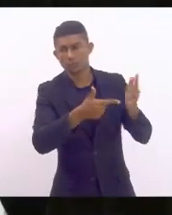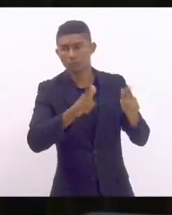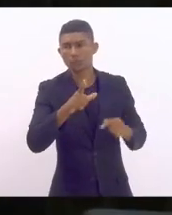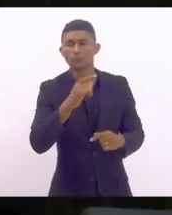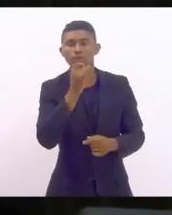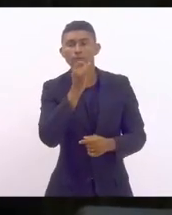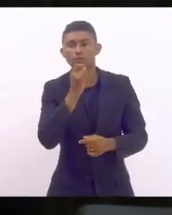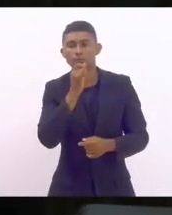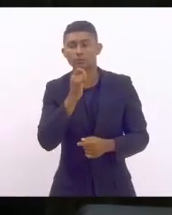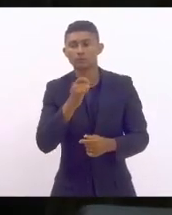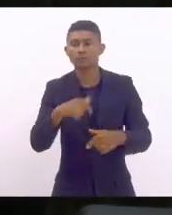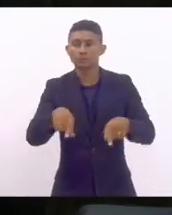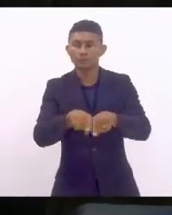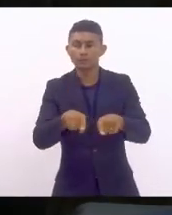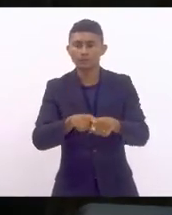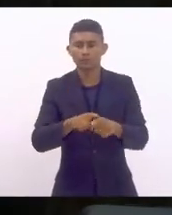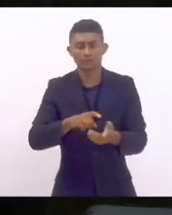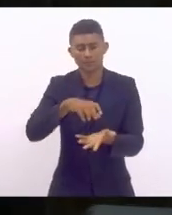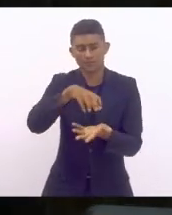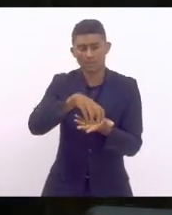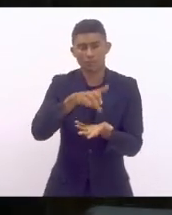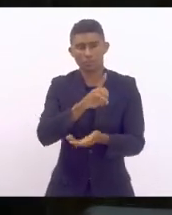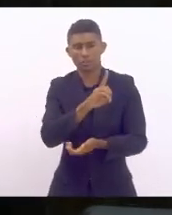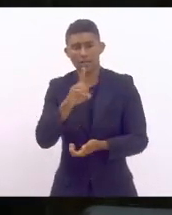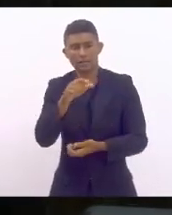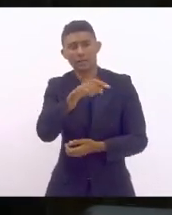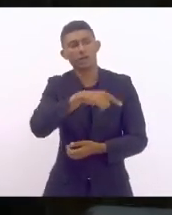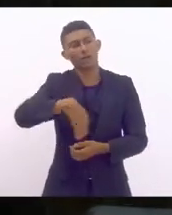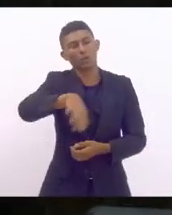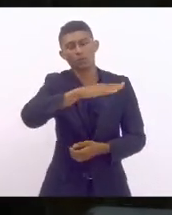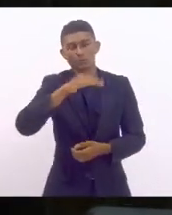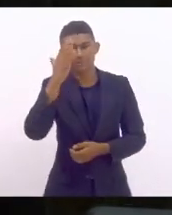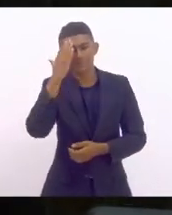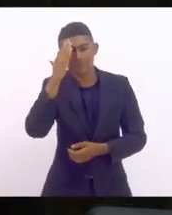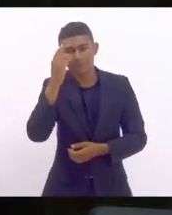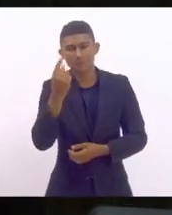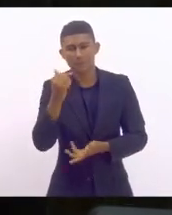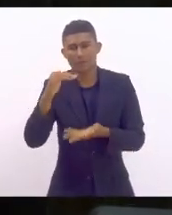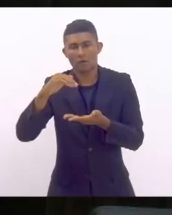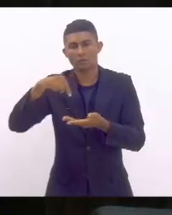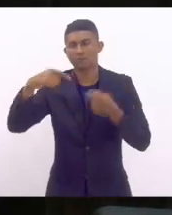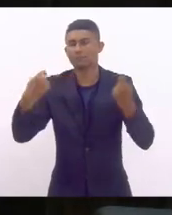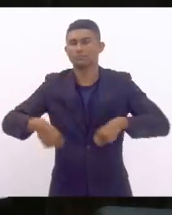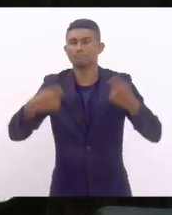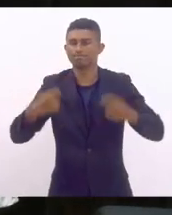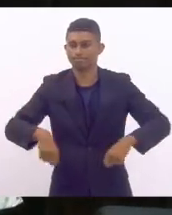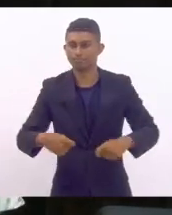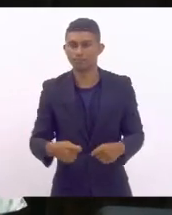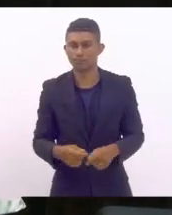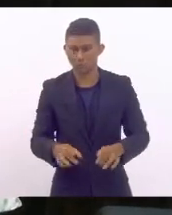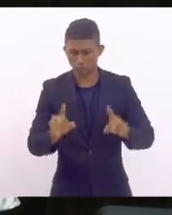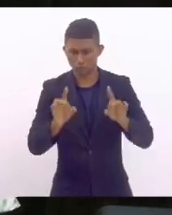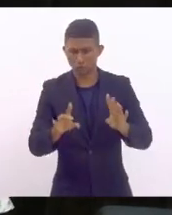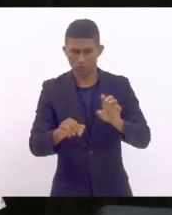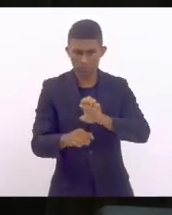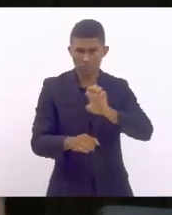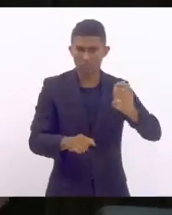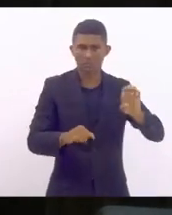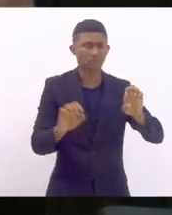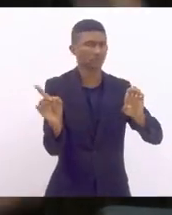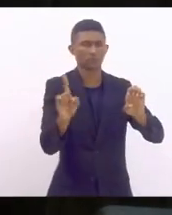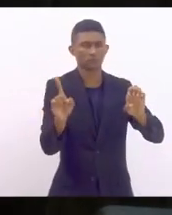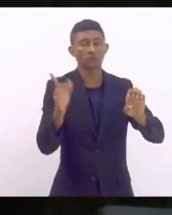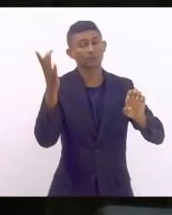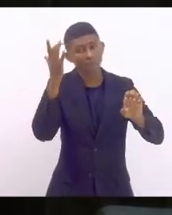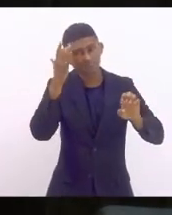Centro e até do centro-direita que compreendem a necessidade de recompor esse orçamento não está só na oposição Essa visão eu